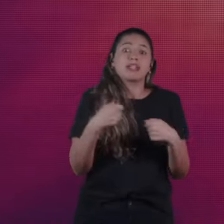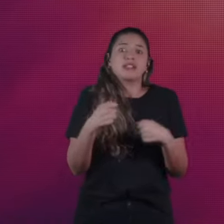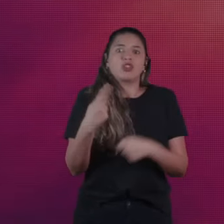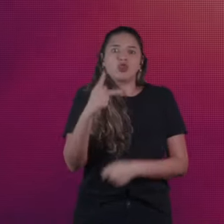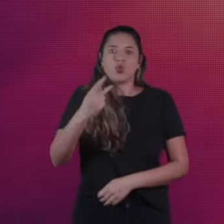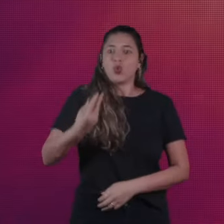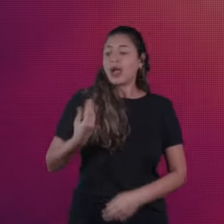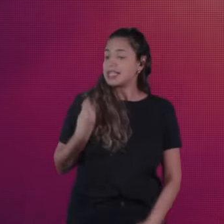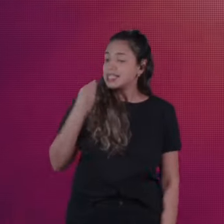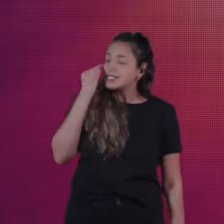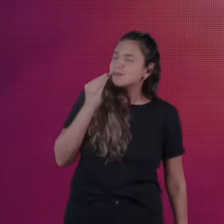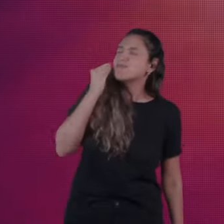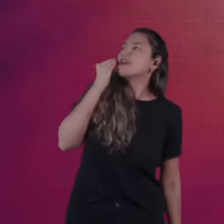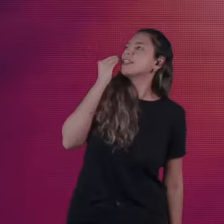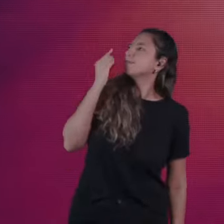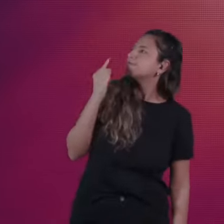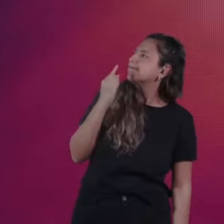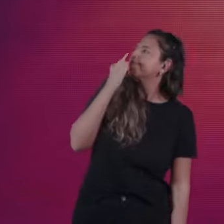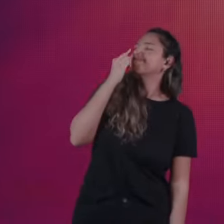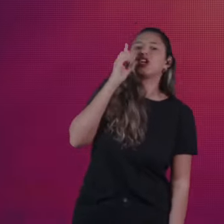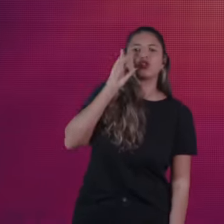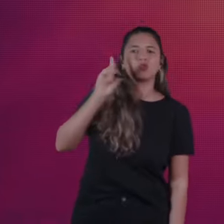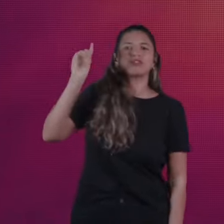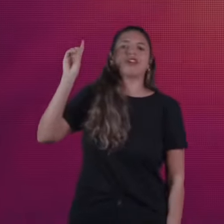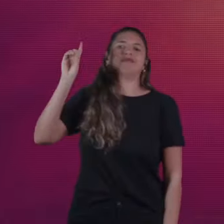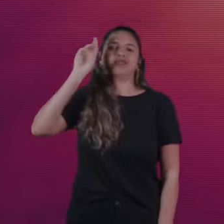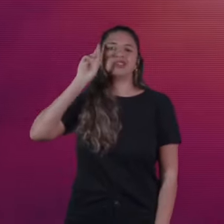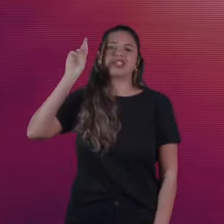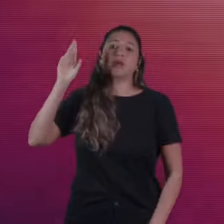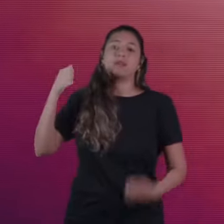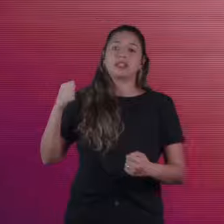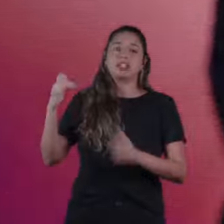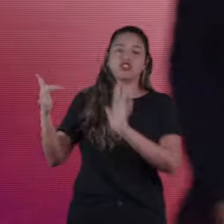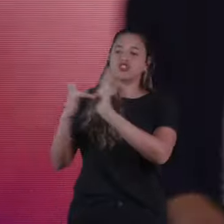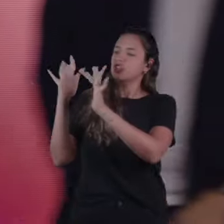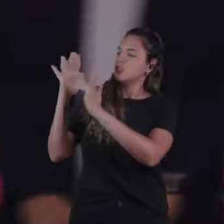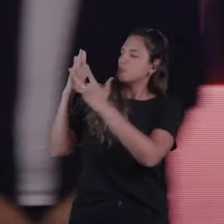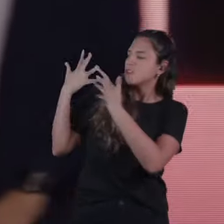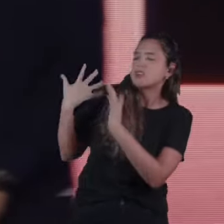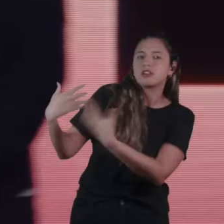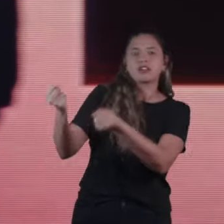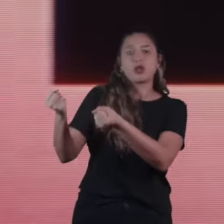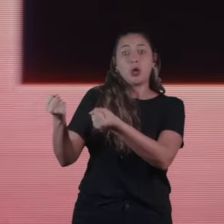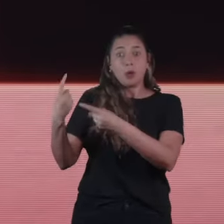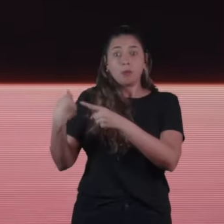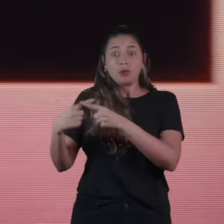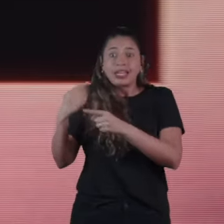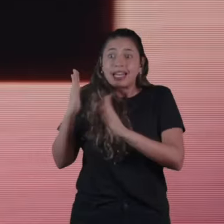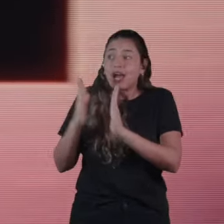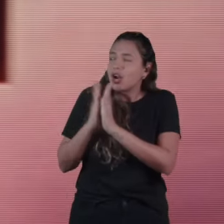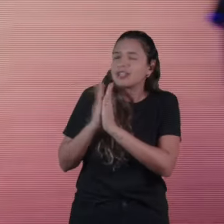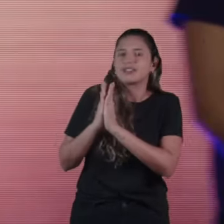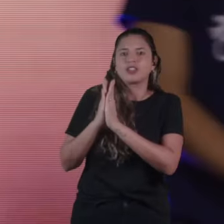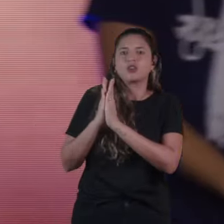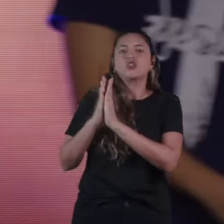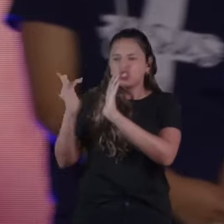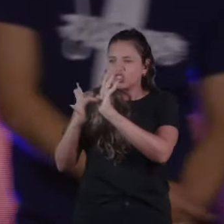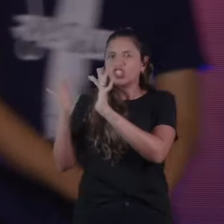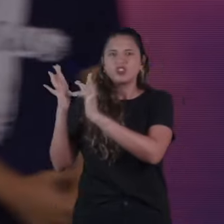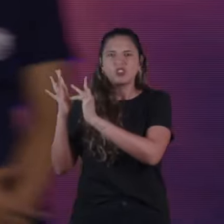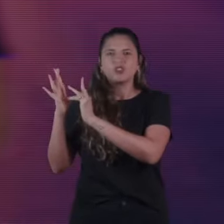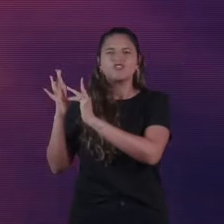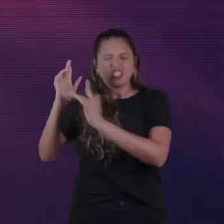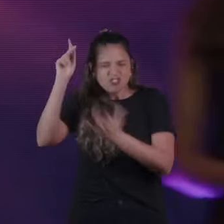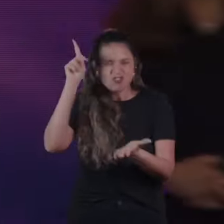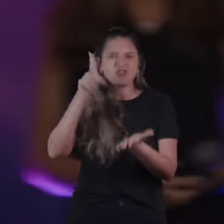Senhor. Você tem que entregar a tua vida a Jesus, porque quando você diz: Senhor, entra no meu coração, Ele entra mesmo.